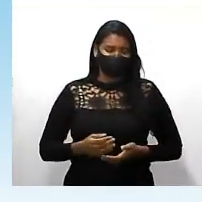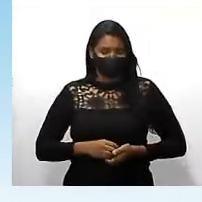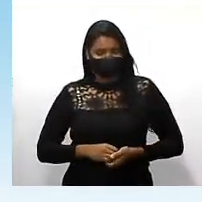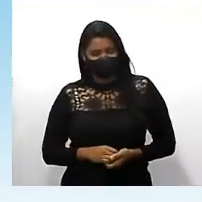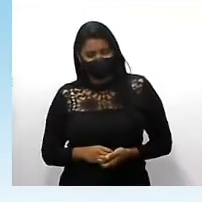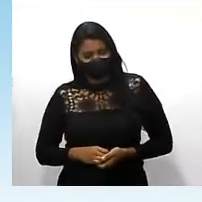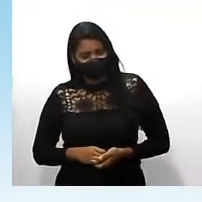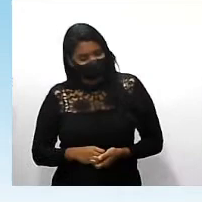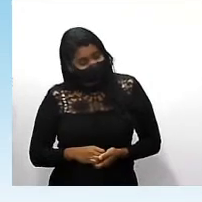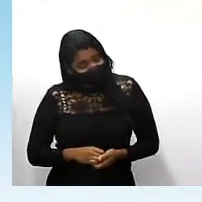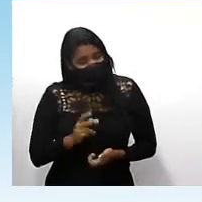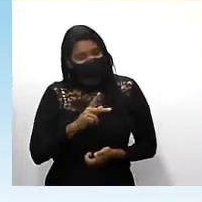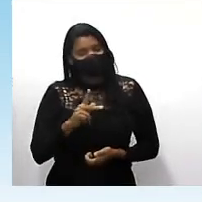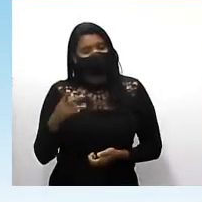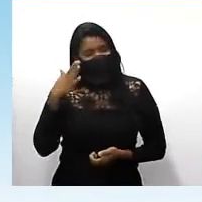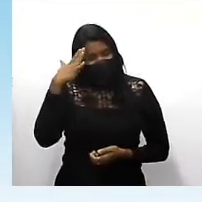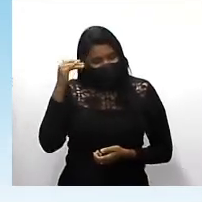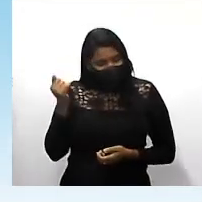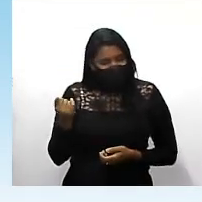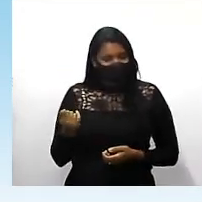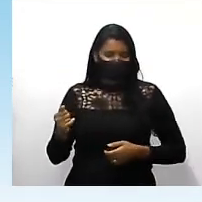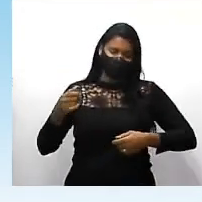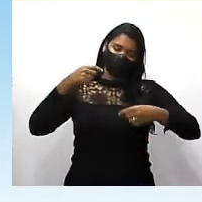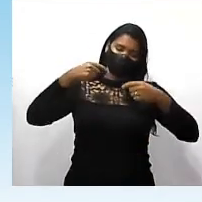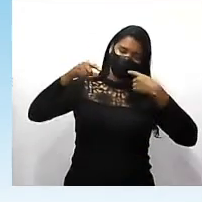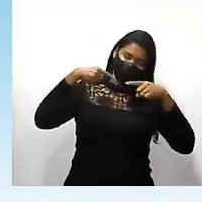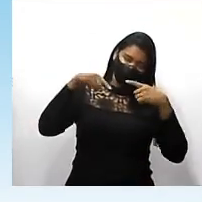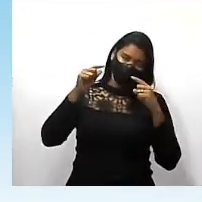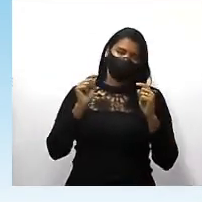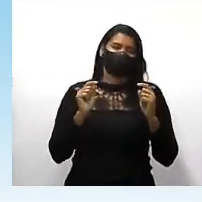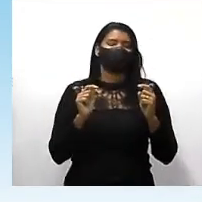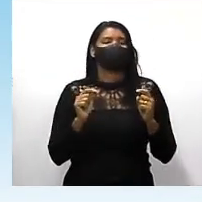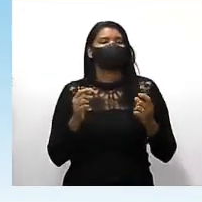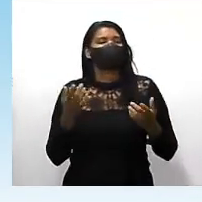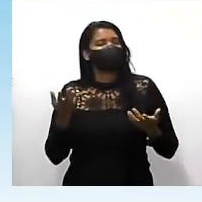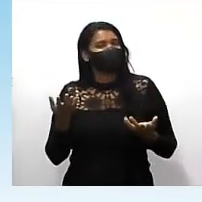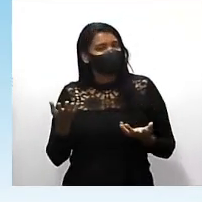para as mangas. Eu sei que isso vai levar-nos a